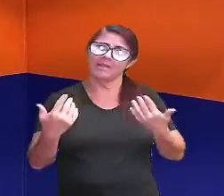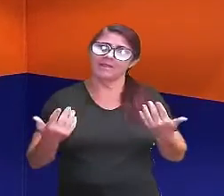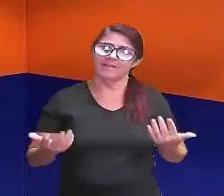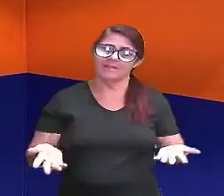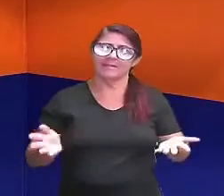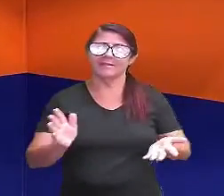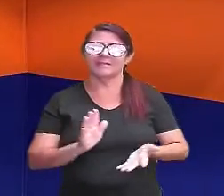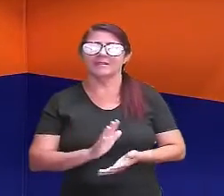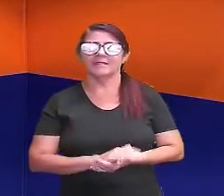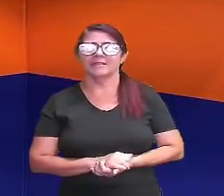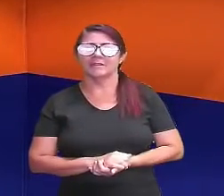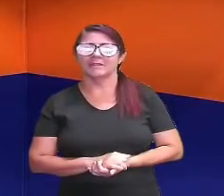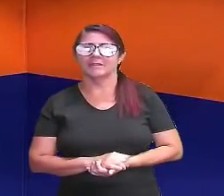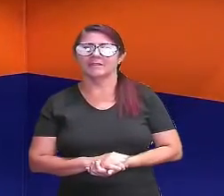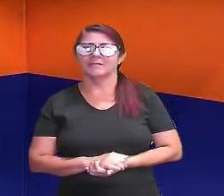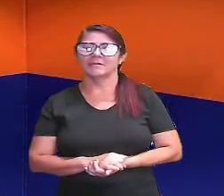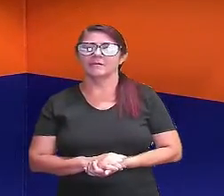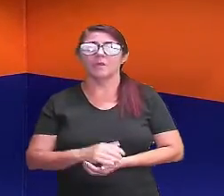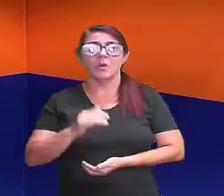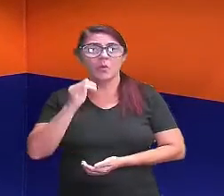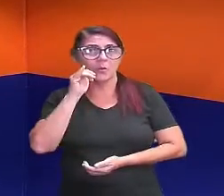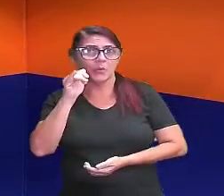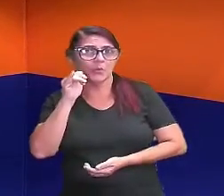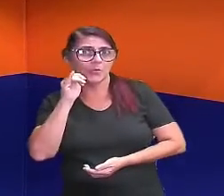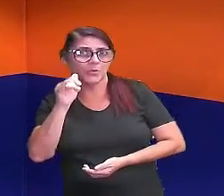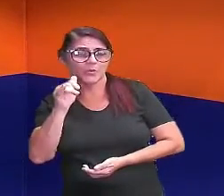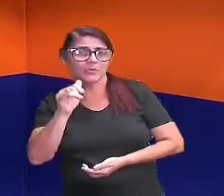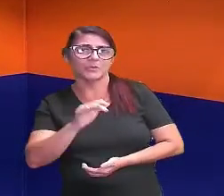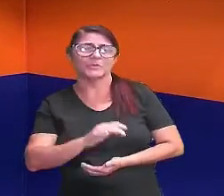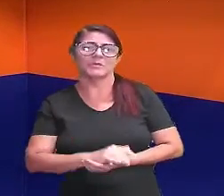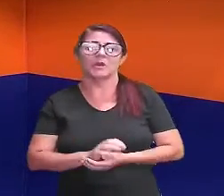Então, o conto, ele